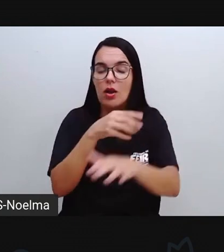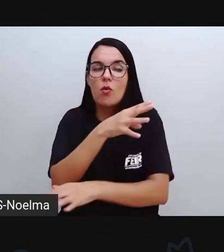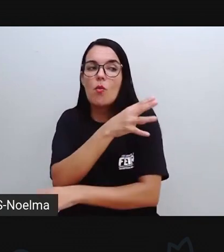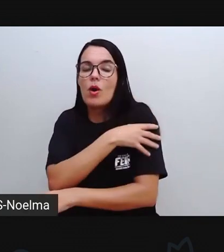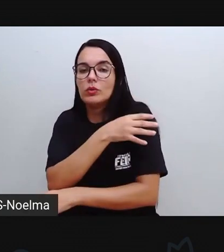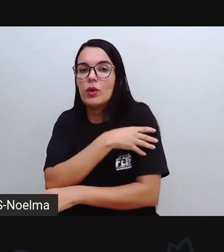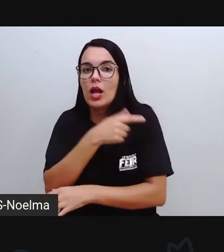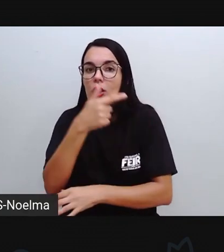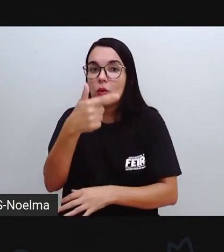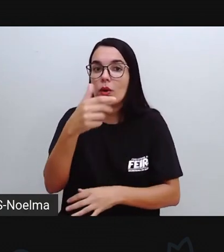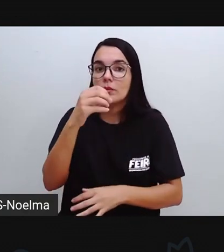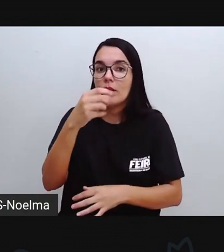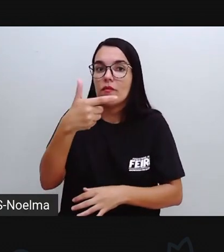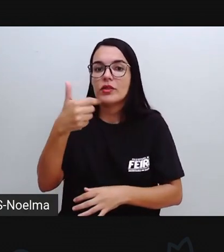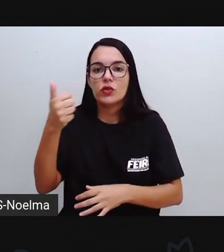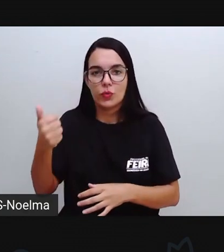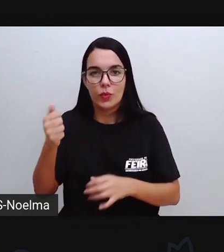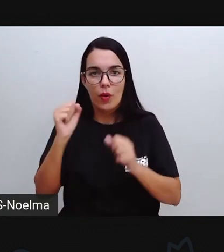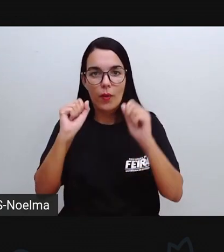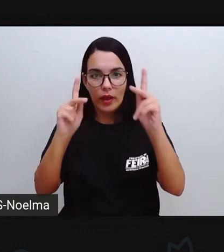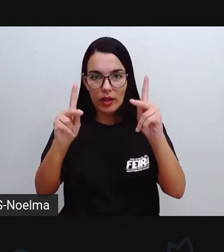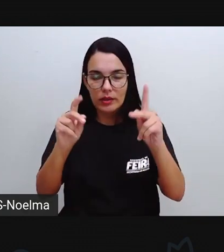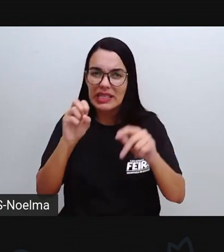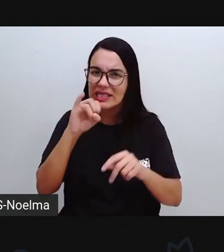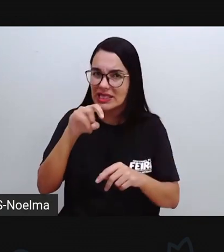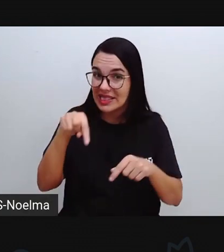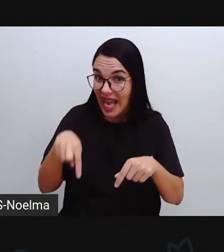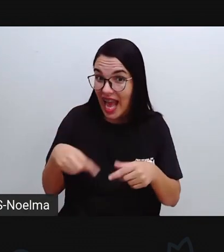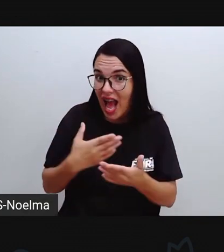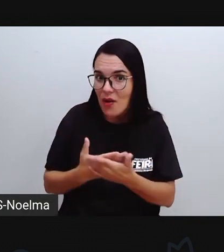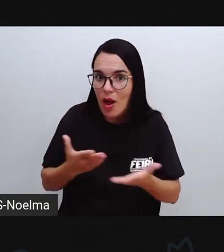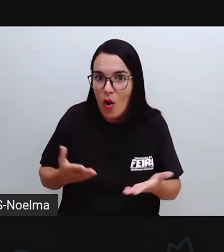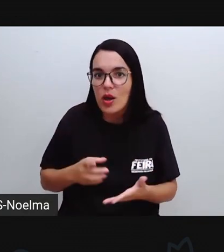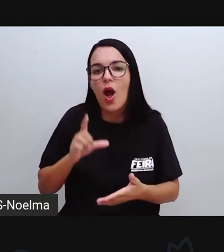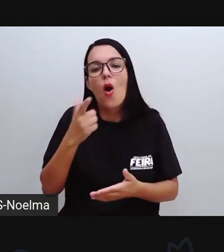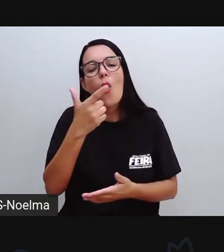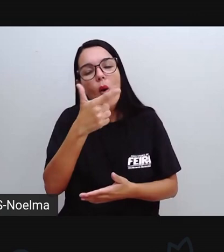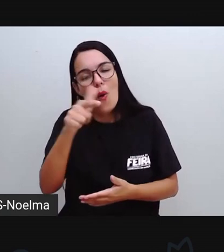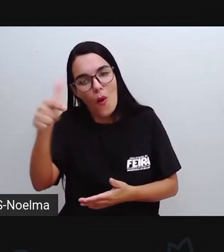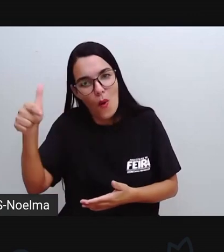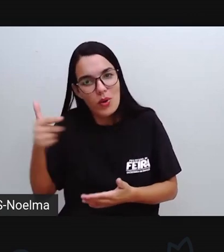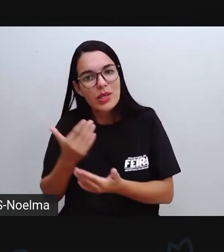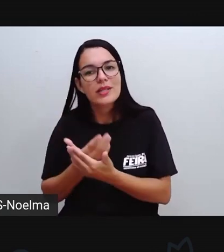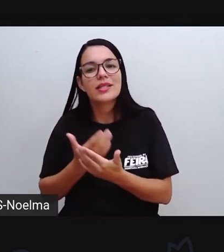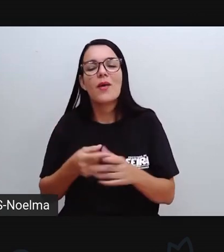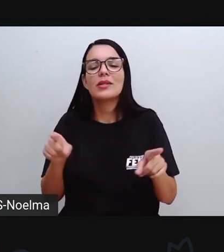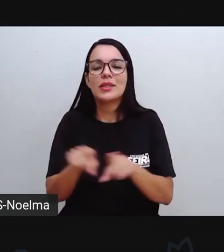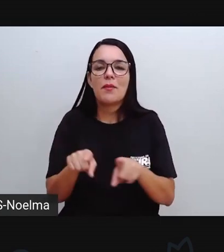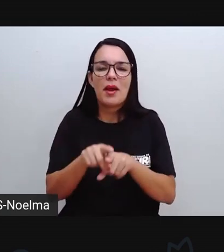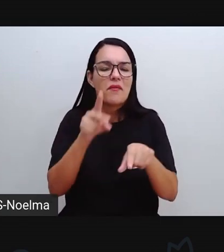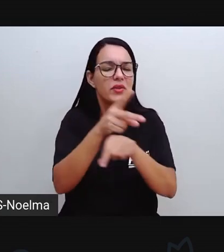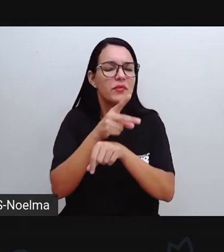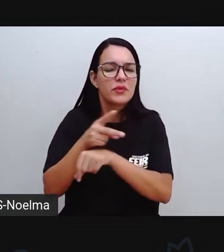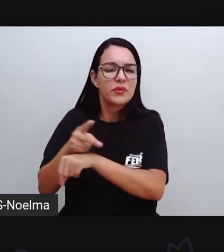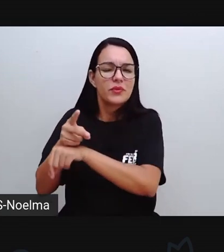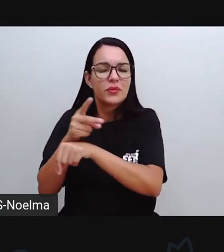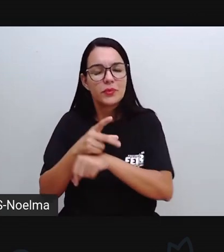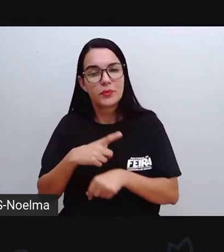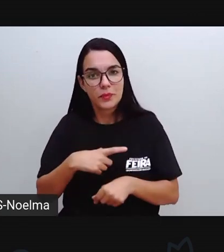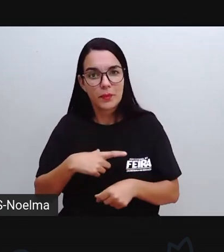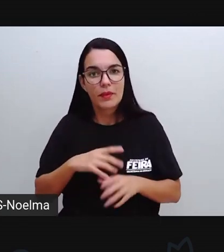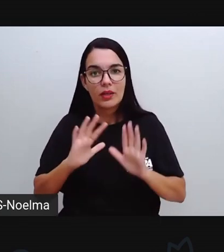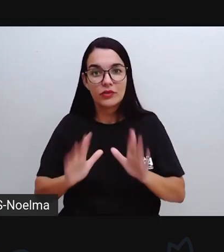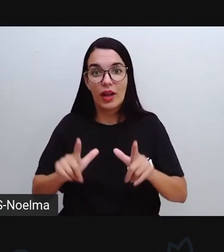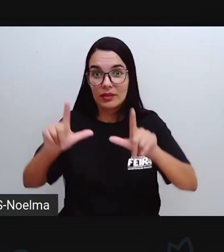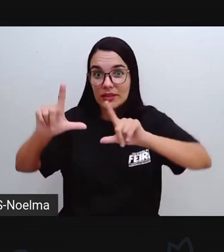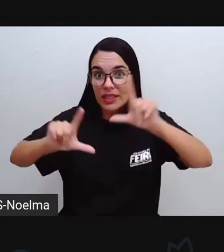ano 2021. Não somente esse vídeo, mas também os outros vídeos aí que a gente já passou aqui na TV